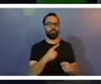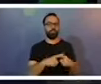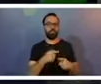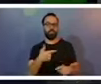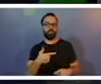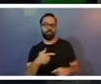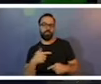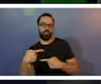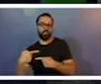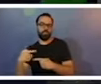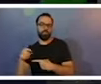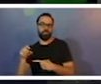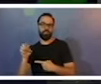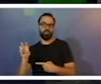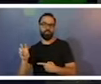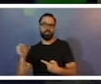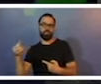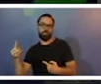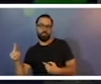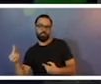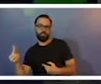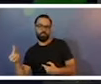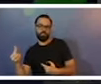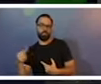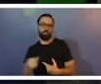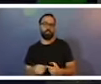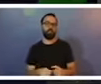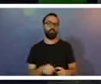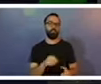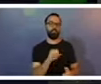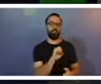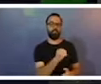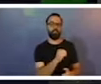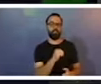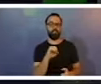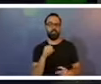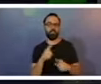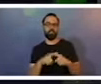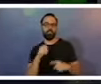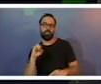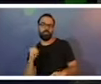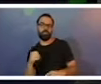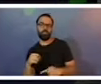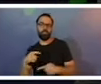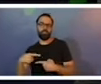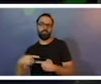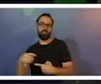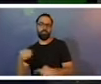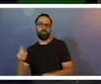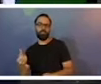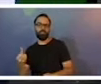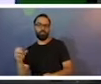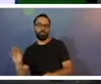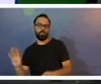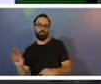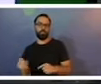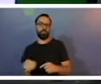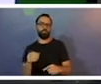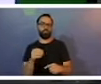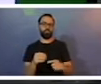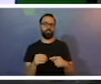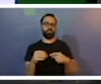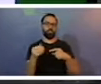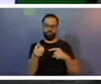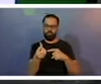7 igual a 56. E 8 vezes 8, 64. Ou seja, 64 é maior do